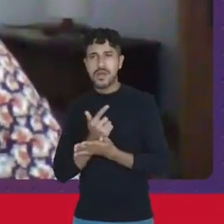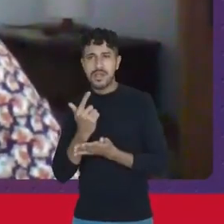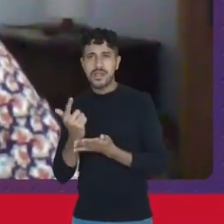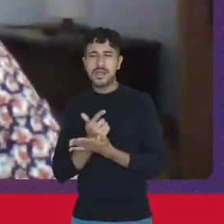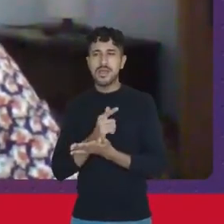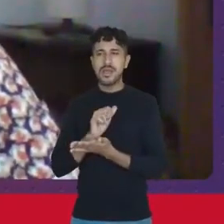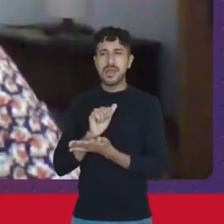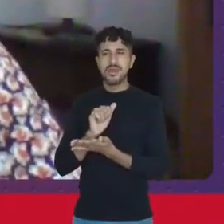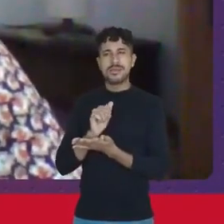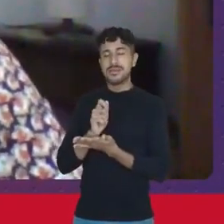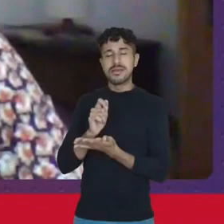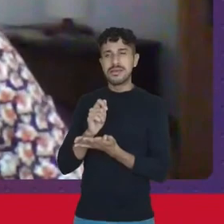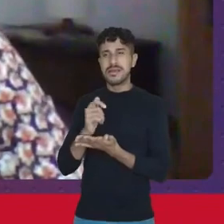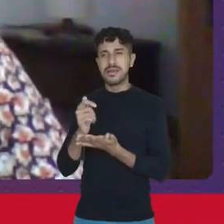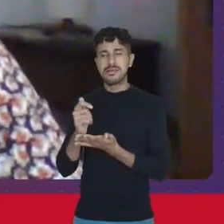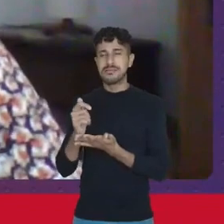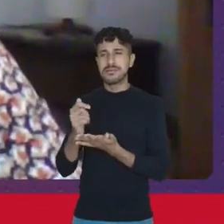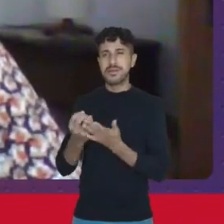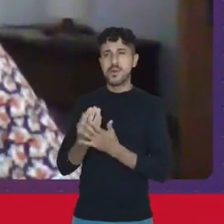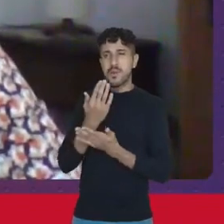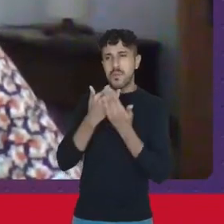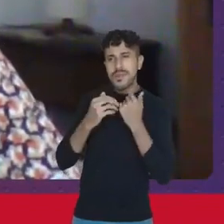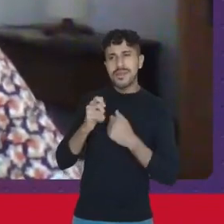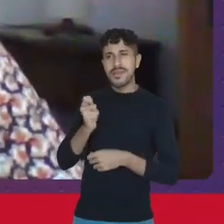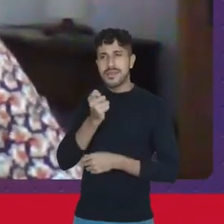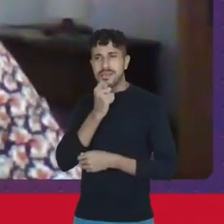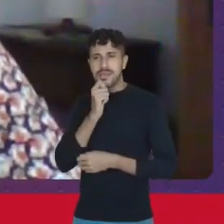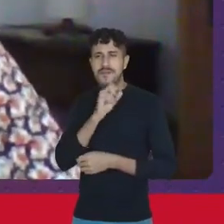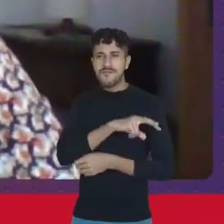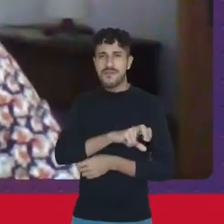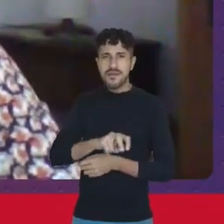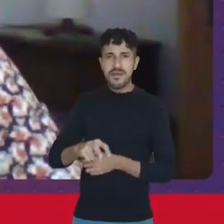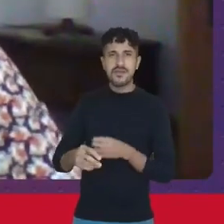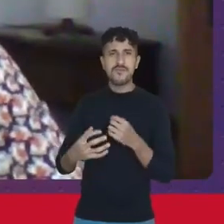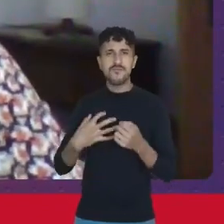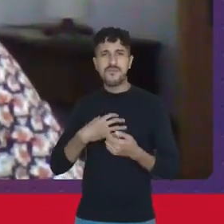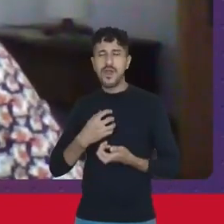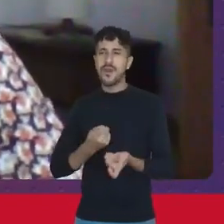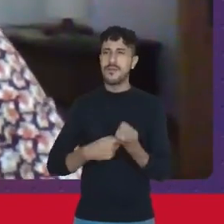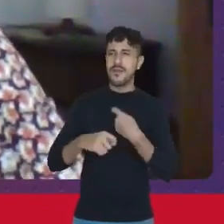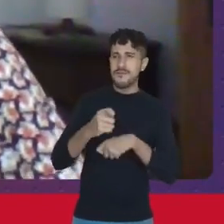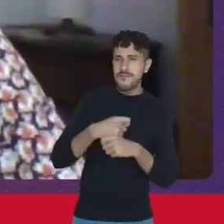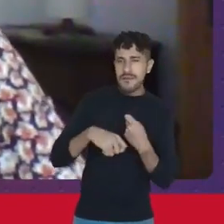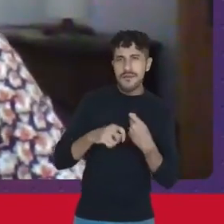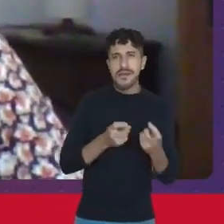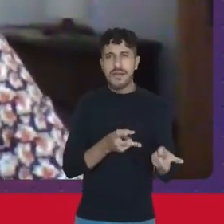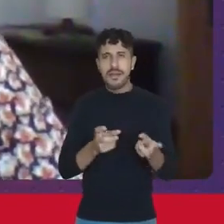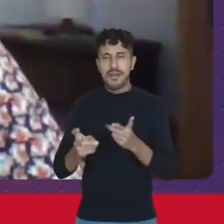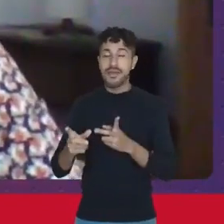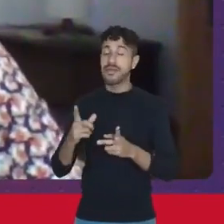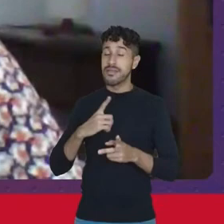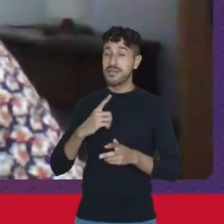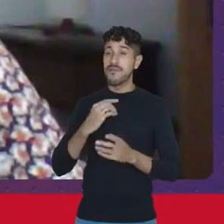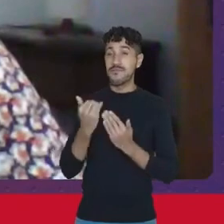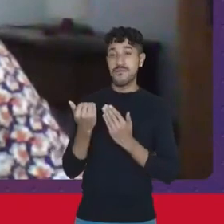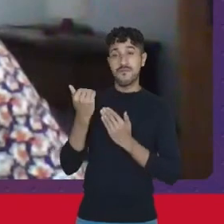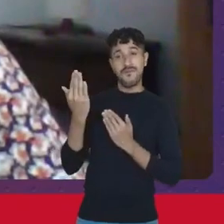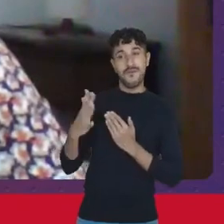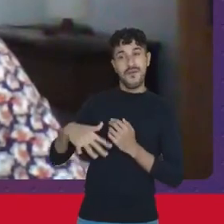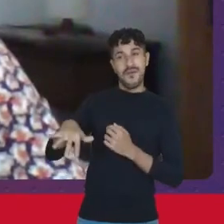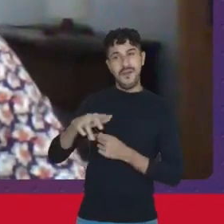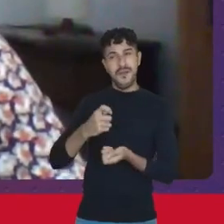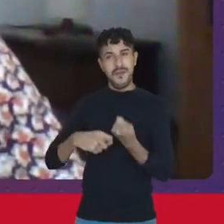de agrotóxicos, formas de organização, de produção, de comercialização que estejam fora dos